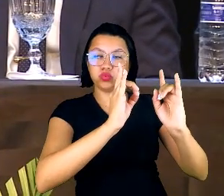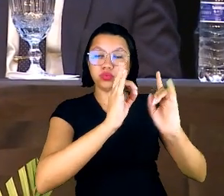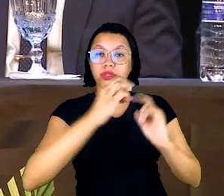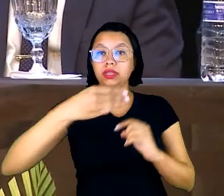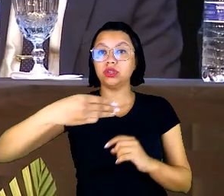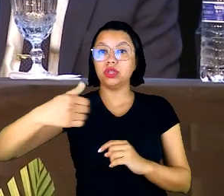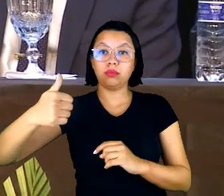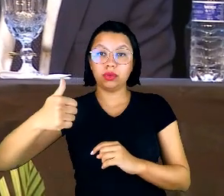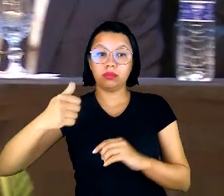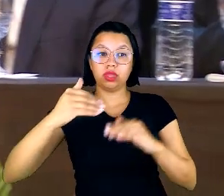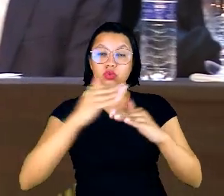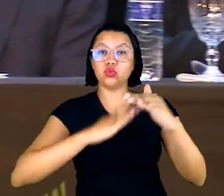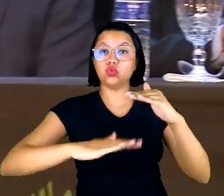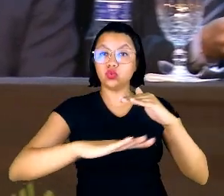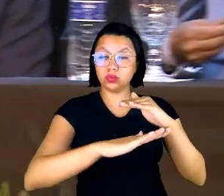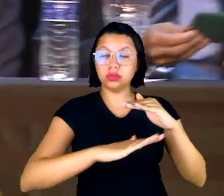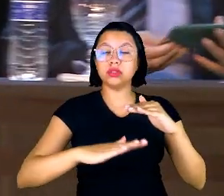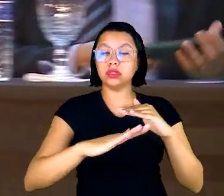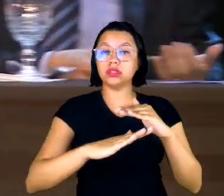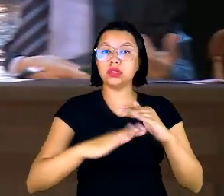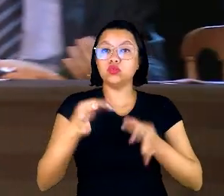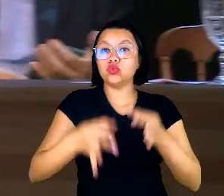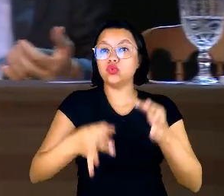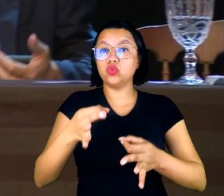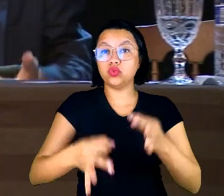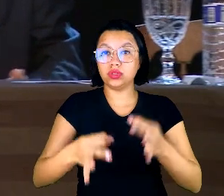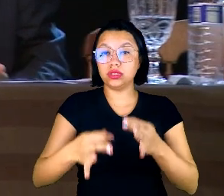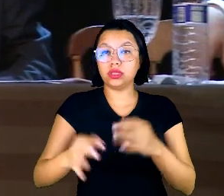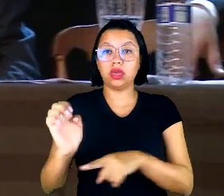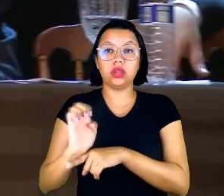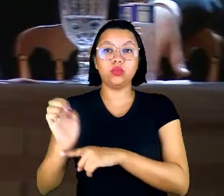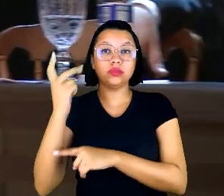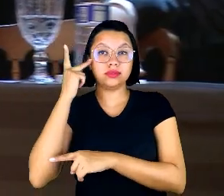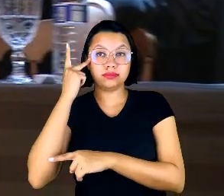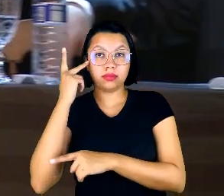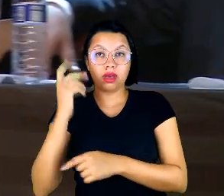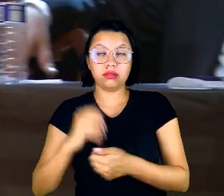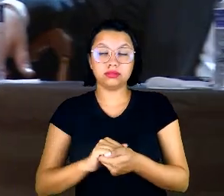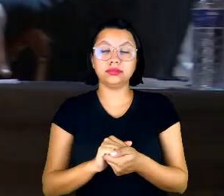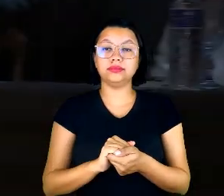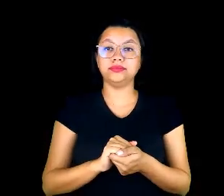31ª Subseção Judiciária do Estado de São Paulo.